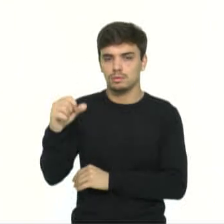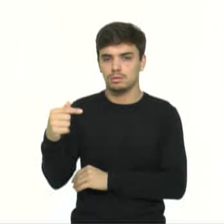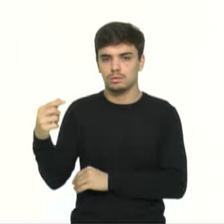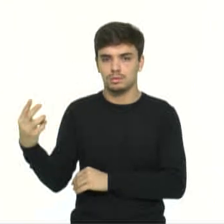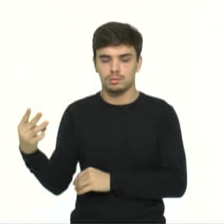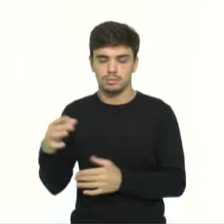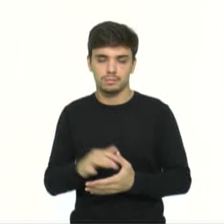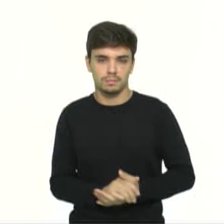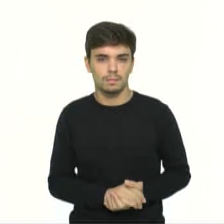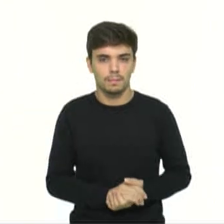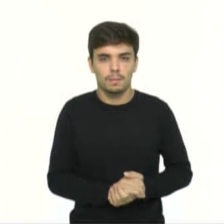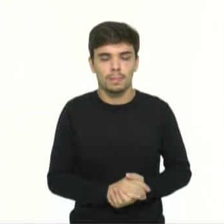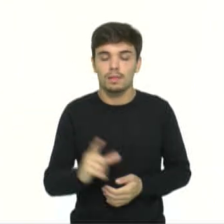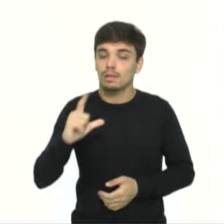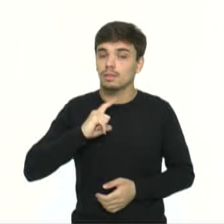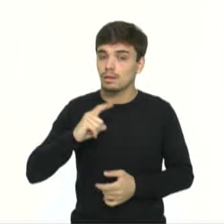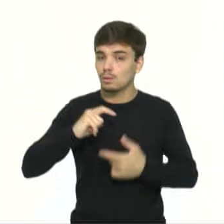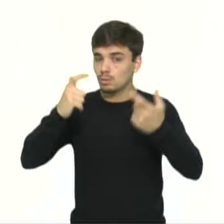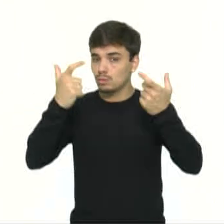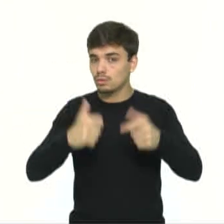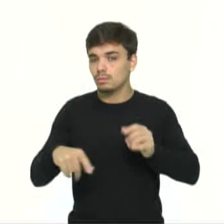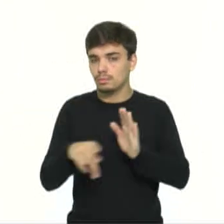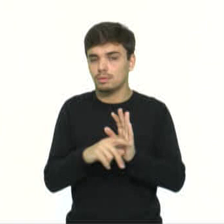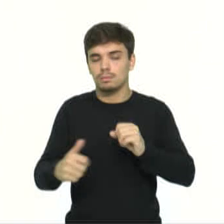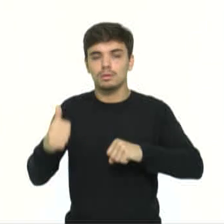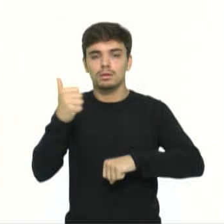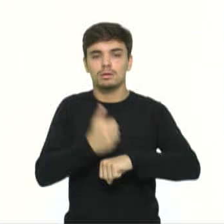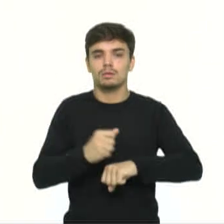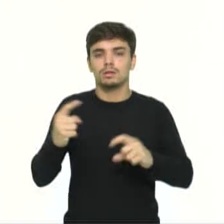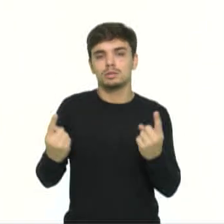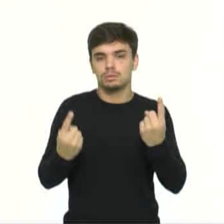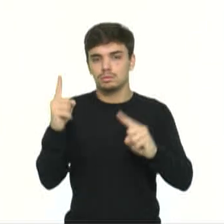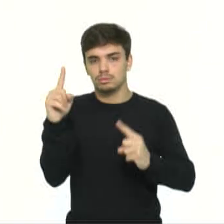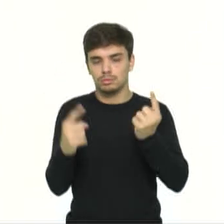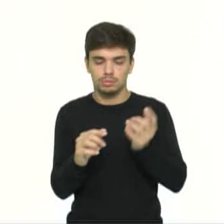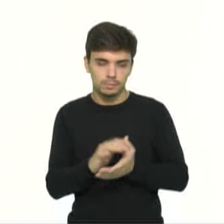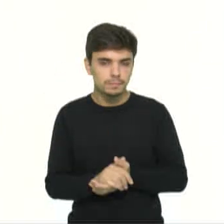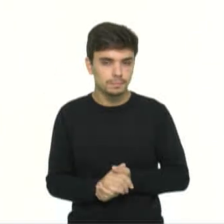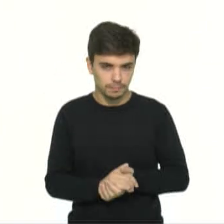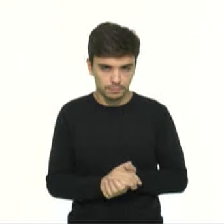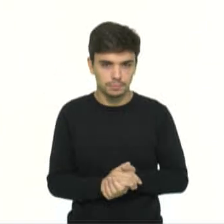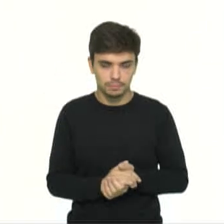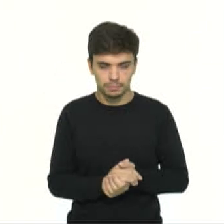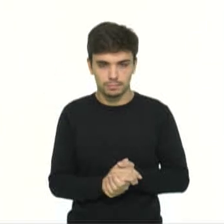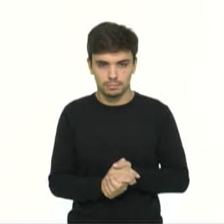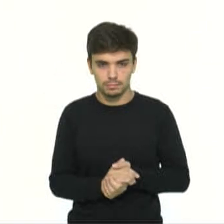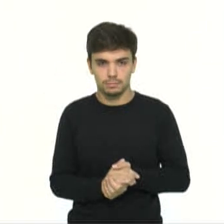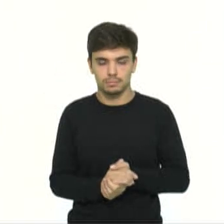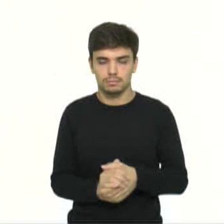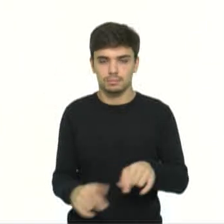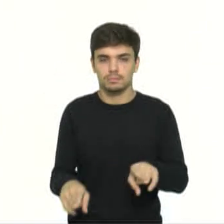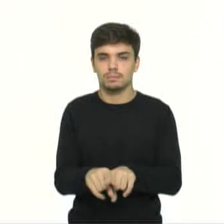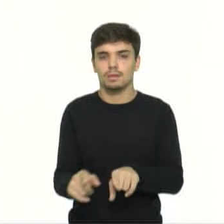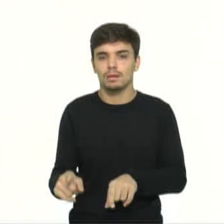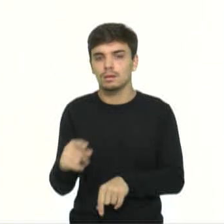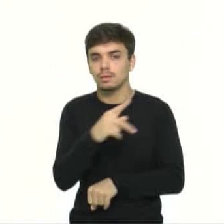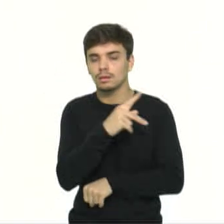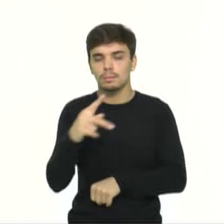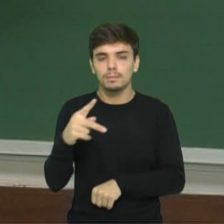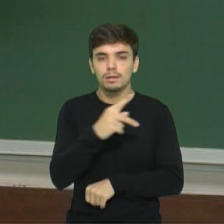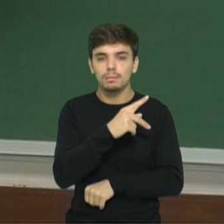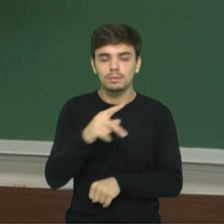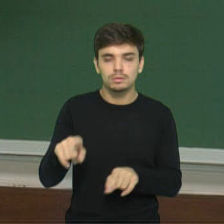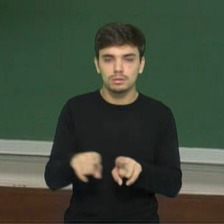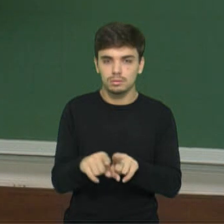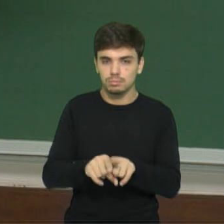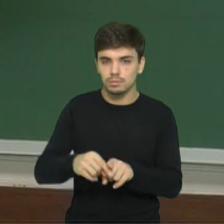tem a sede do poder chileno, né? A sede do poder presidencial chileno, e o presidente estava